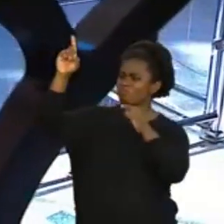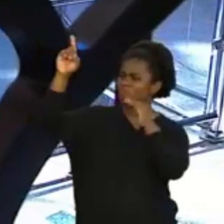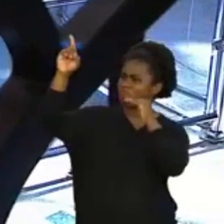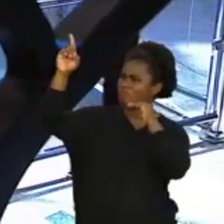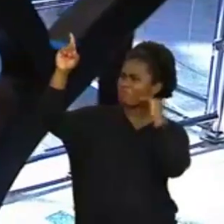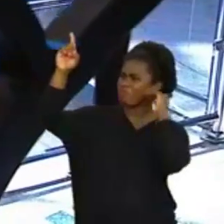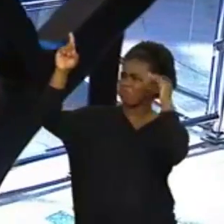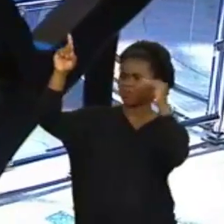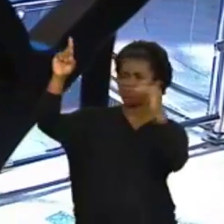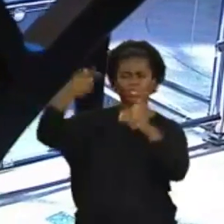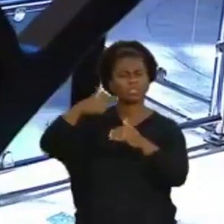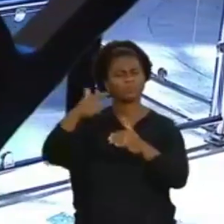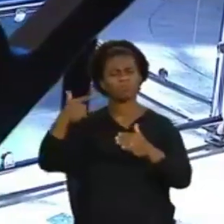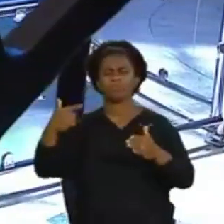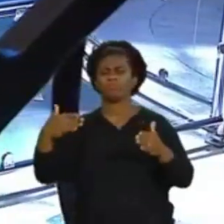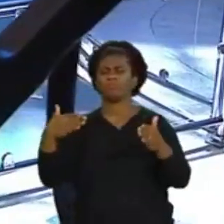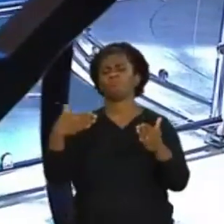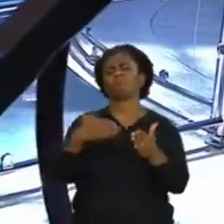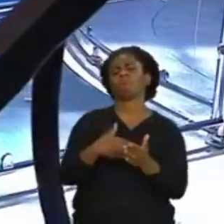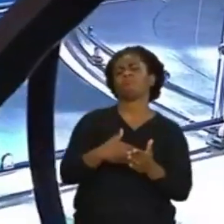sem limites,